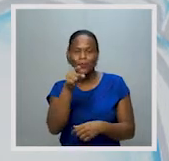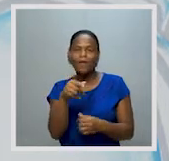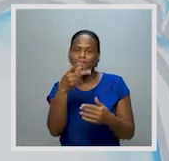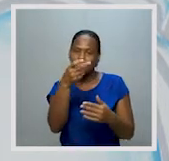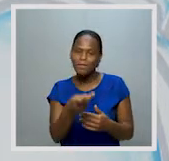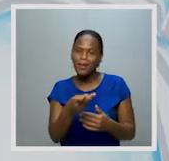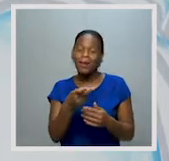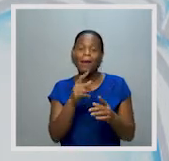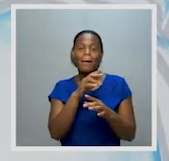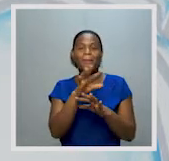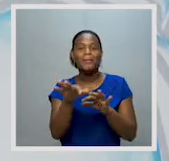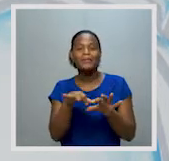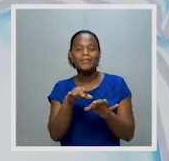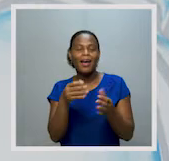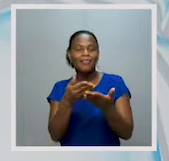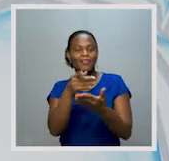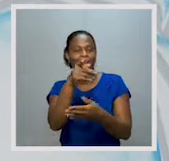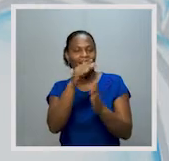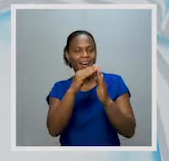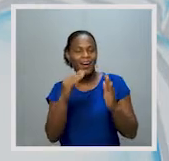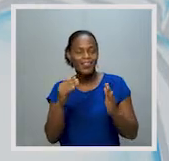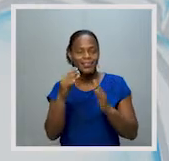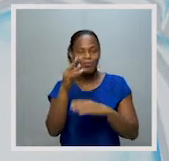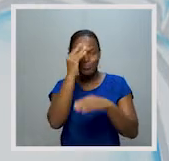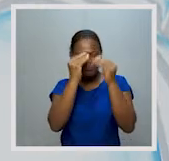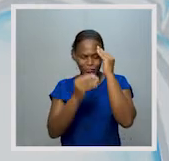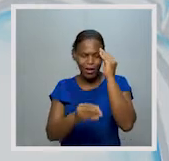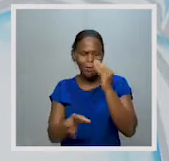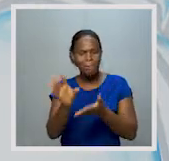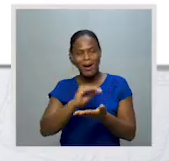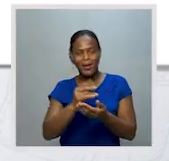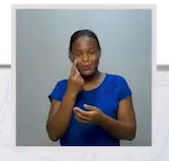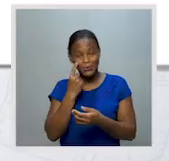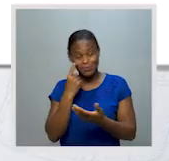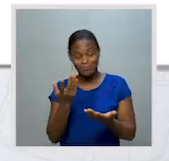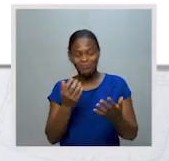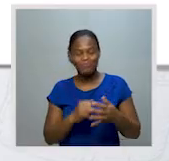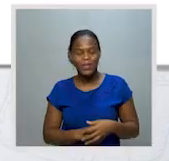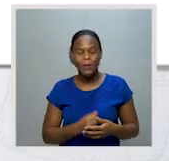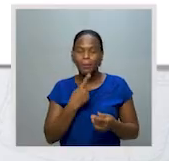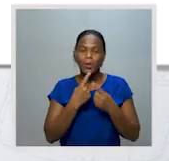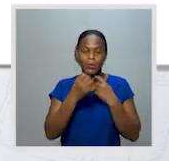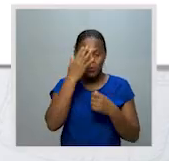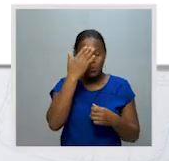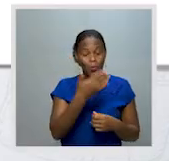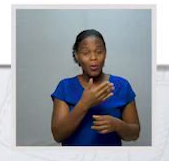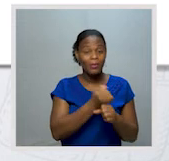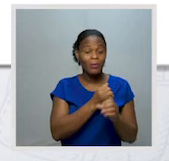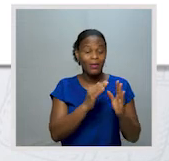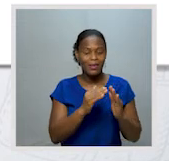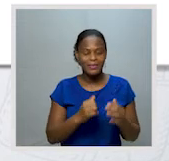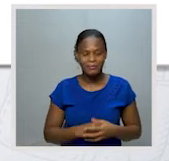vai ficar com um presentinho de casa para consolidar ainda mais os conhecimentos. Temos aqui então pergunta número 1 como